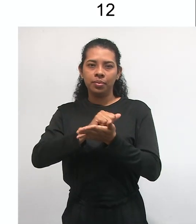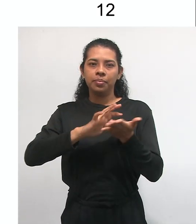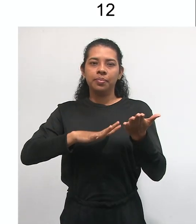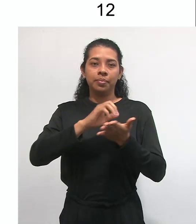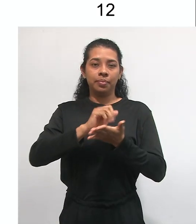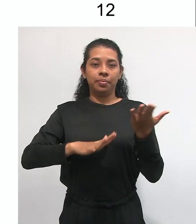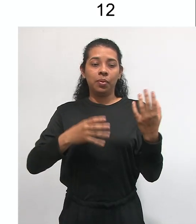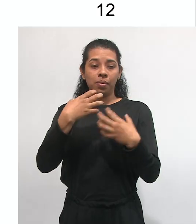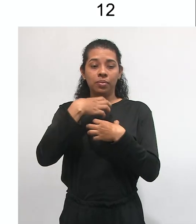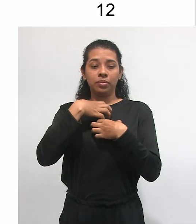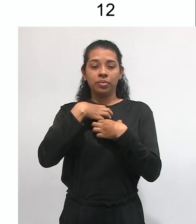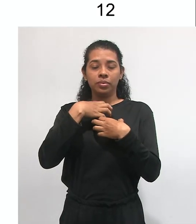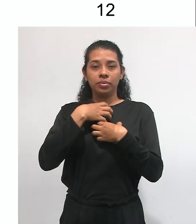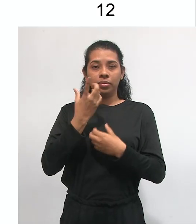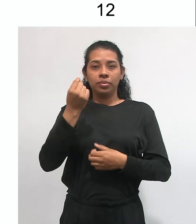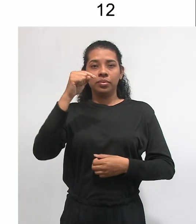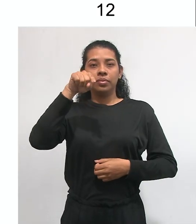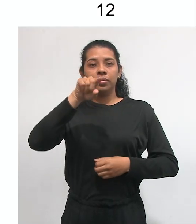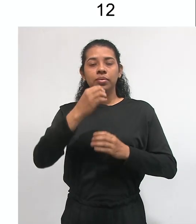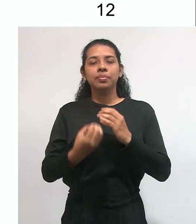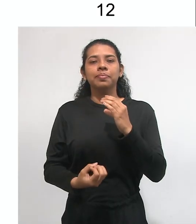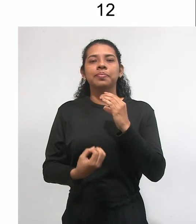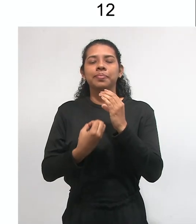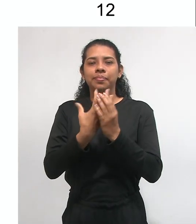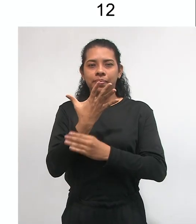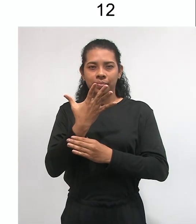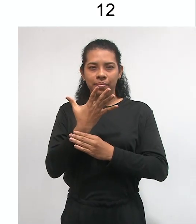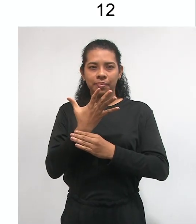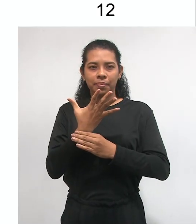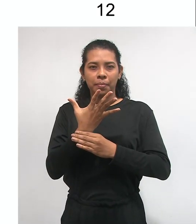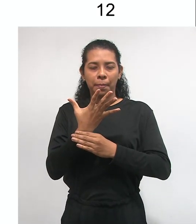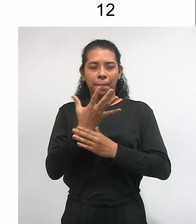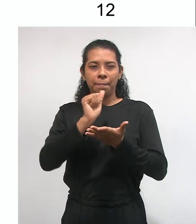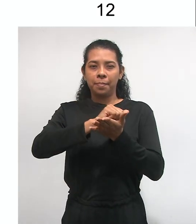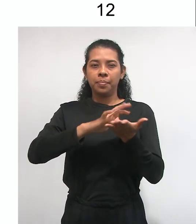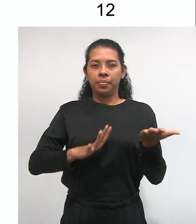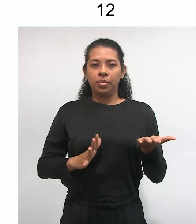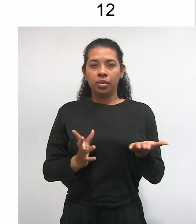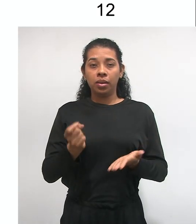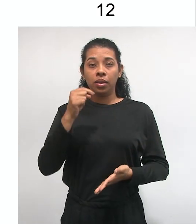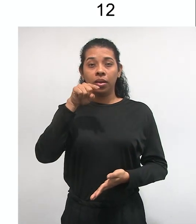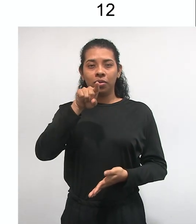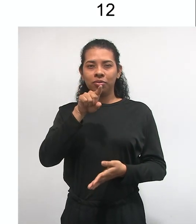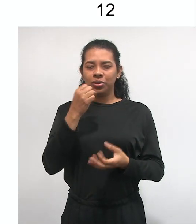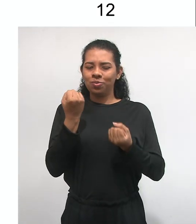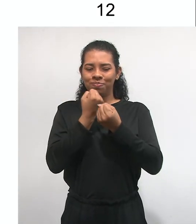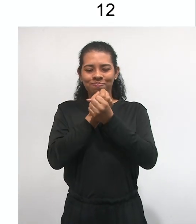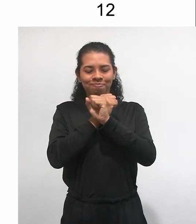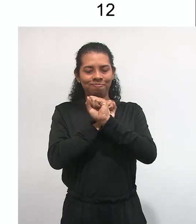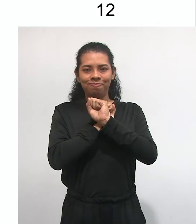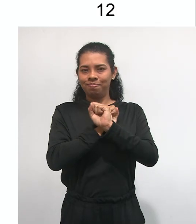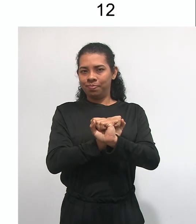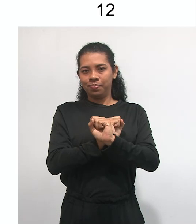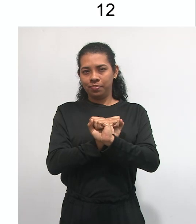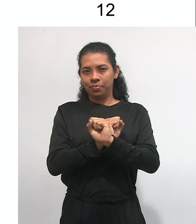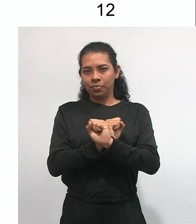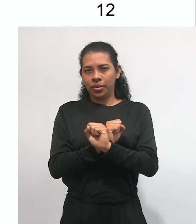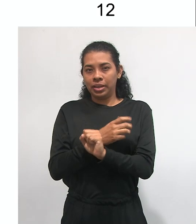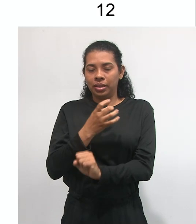jogo, os seus sentimentos por ter desenvolvido essa atividade e também que você não se